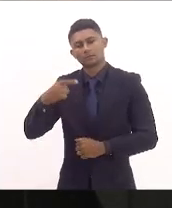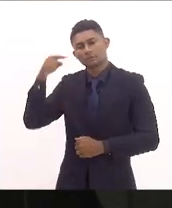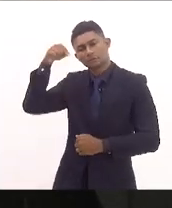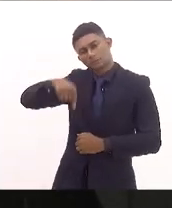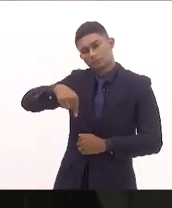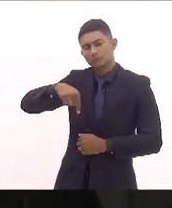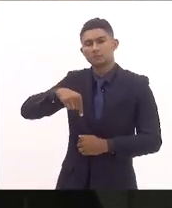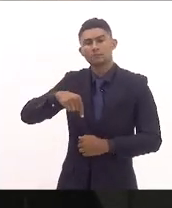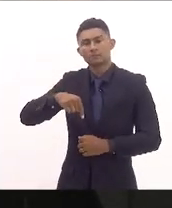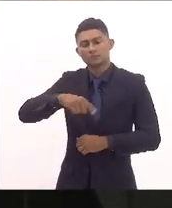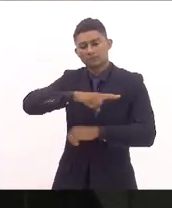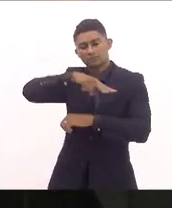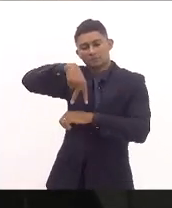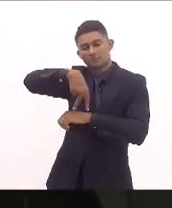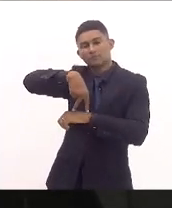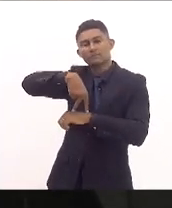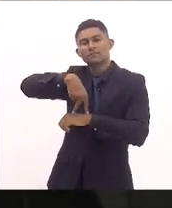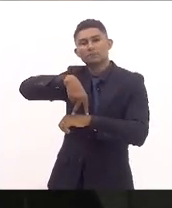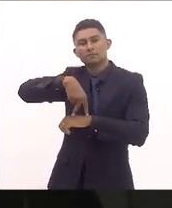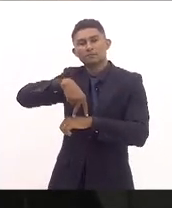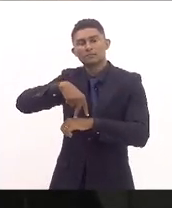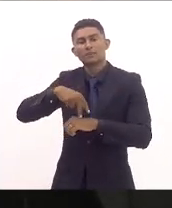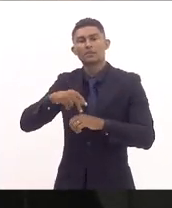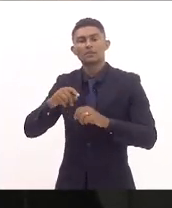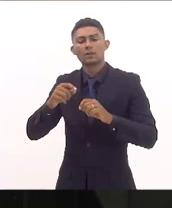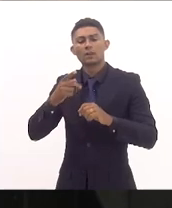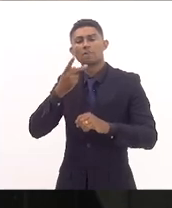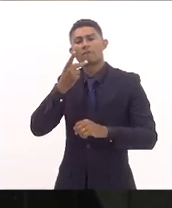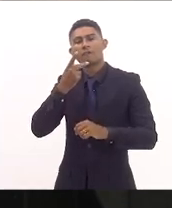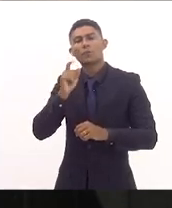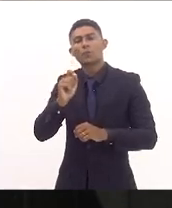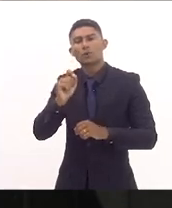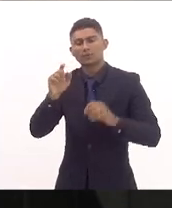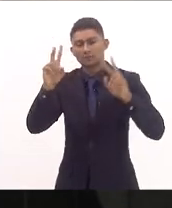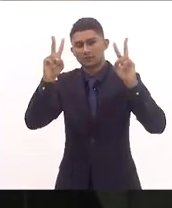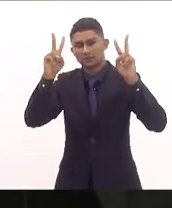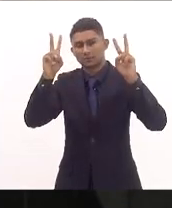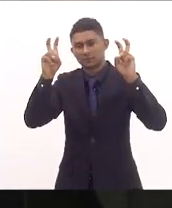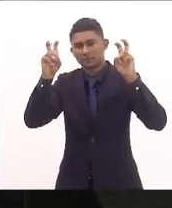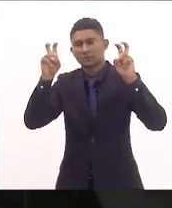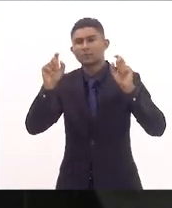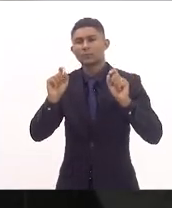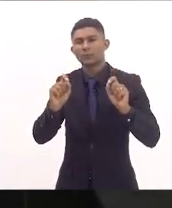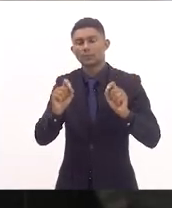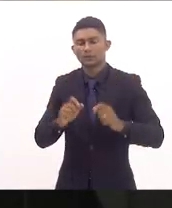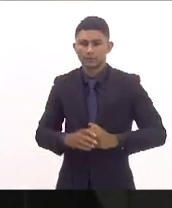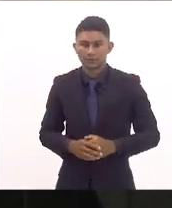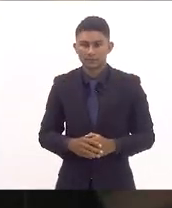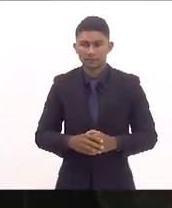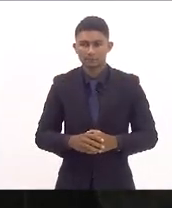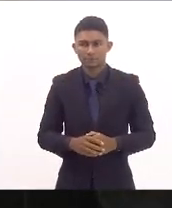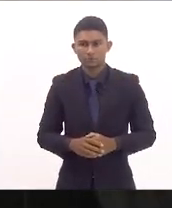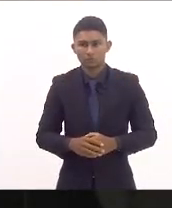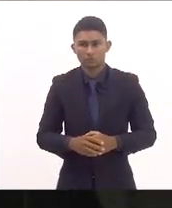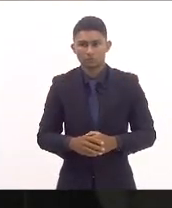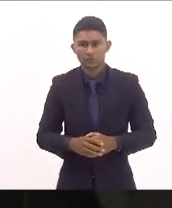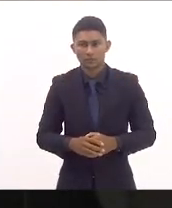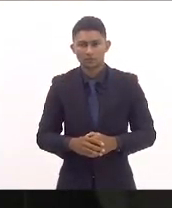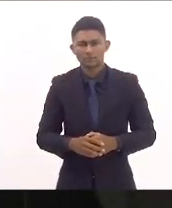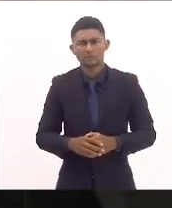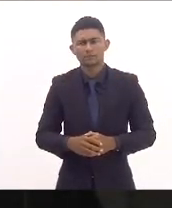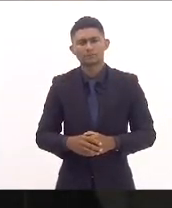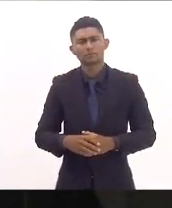ó e ao tema do dia e eu tudo ficou aqui